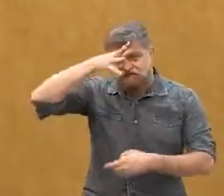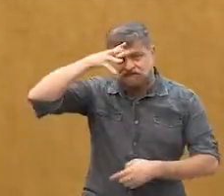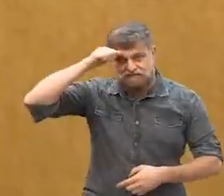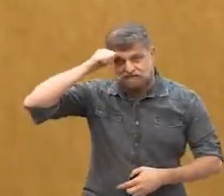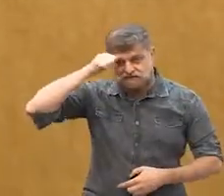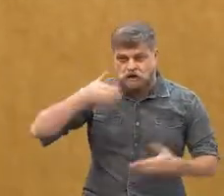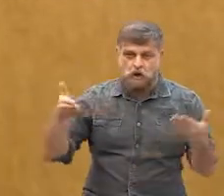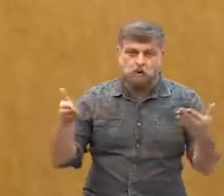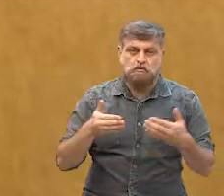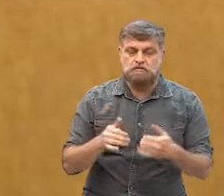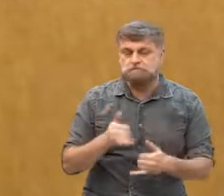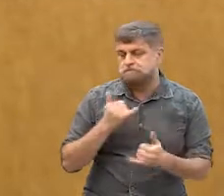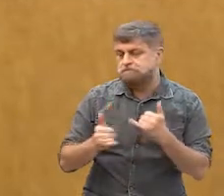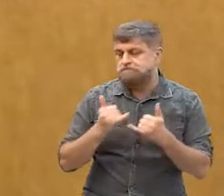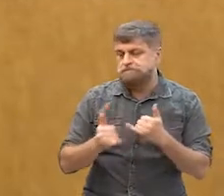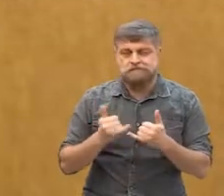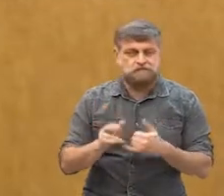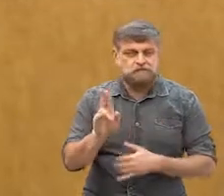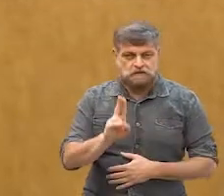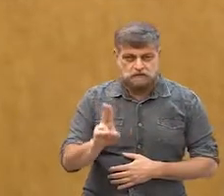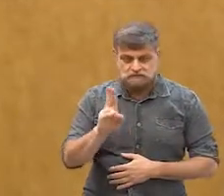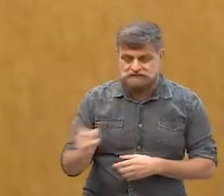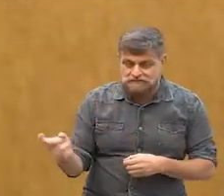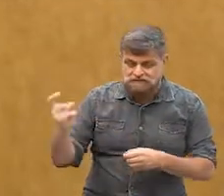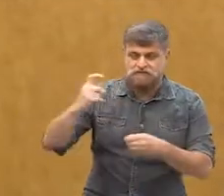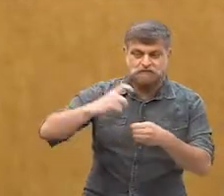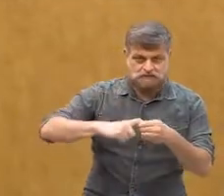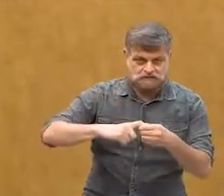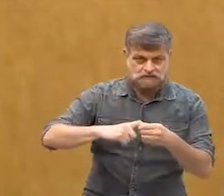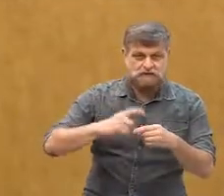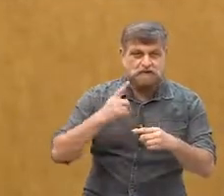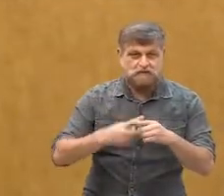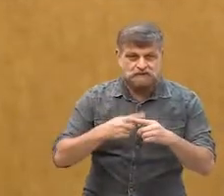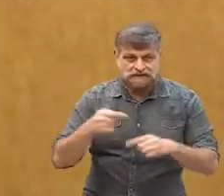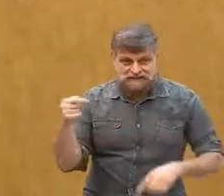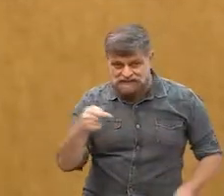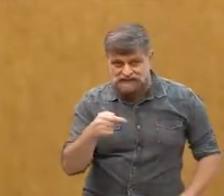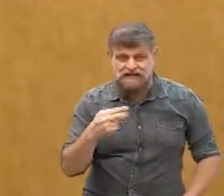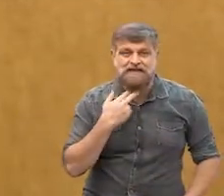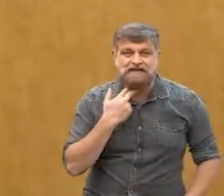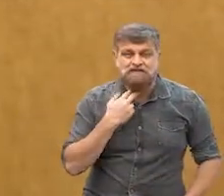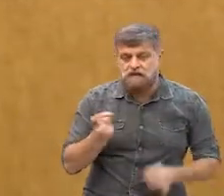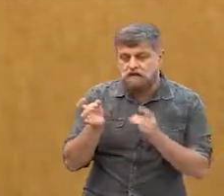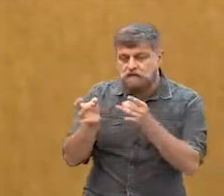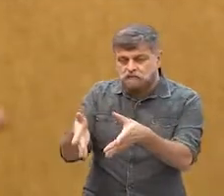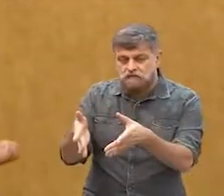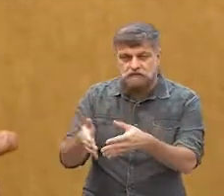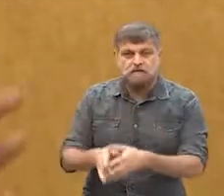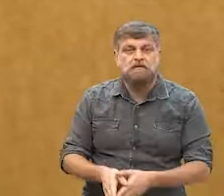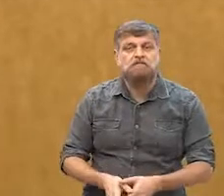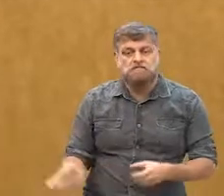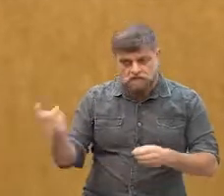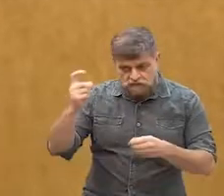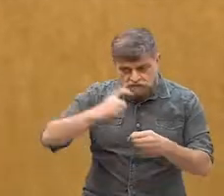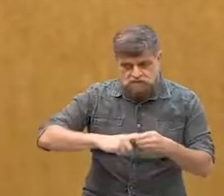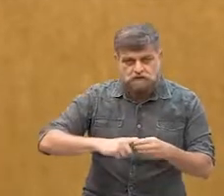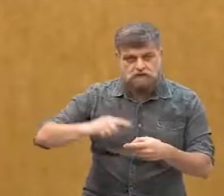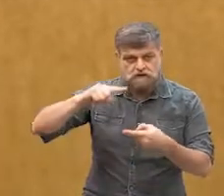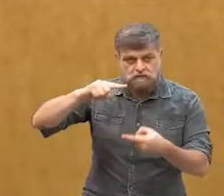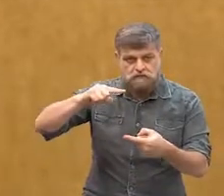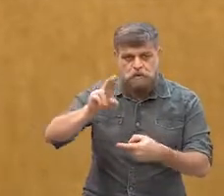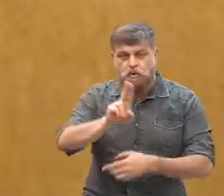hoje em dia quase não se usa mais, mas está voltando ao mercado, porque aí você já não gera um resíduo, essa embalagem volta para